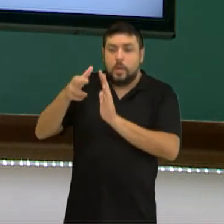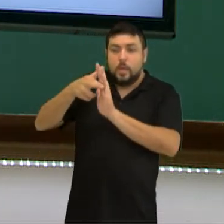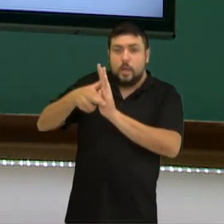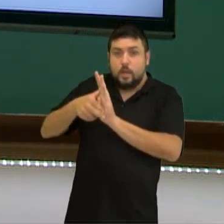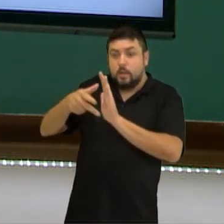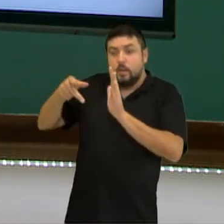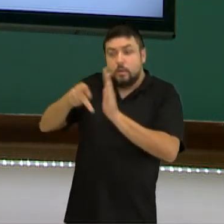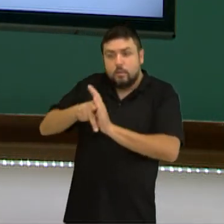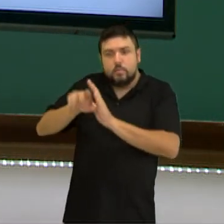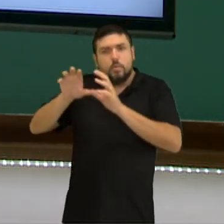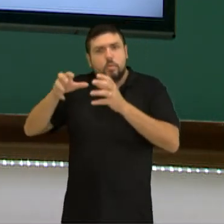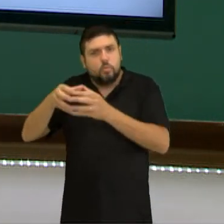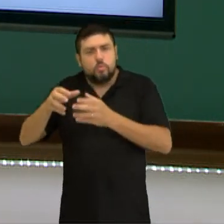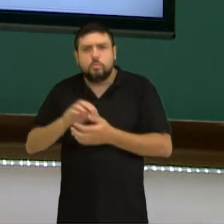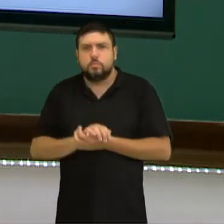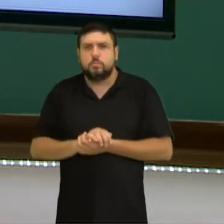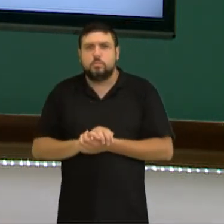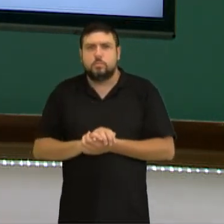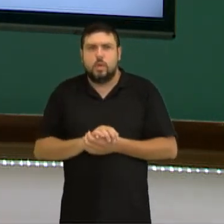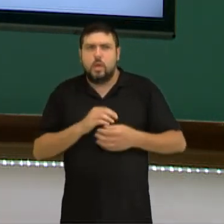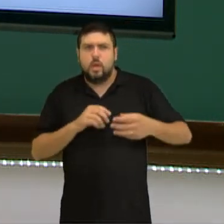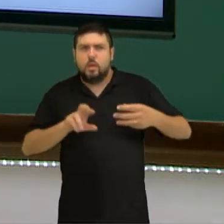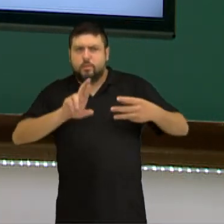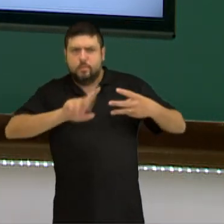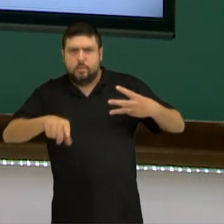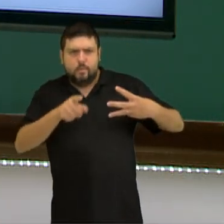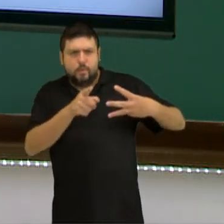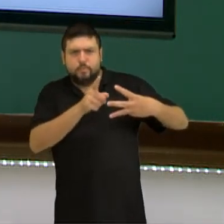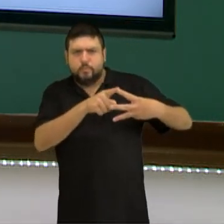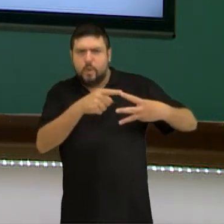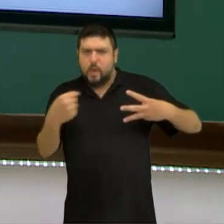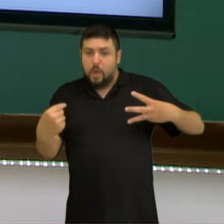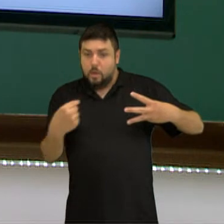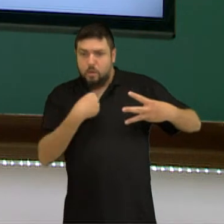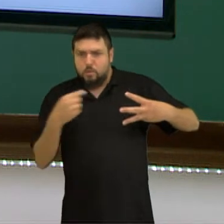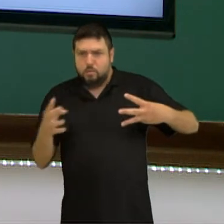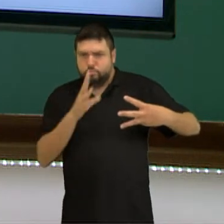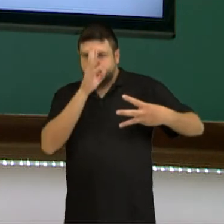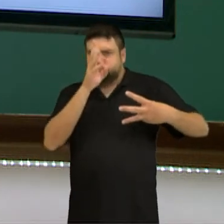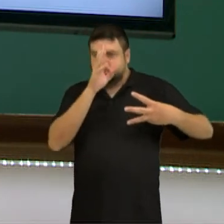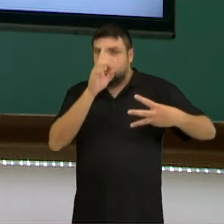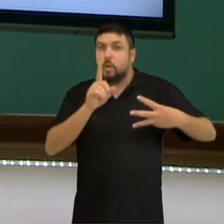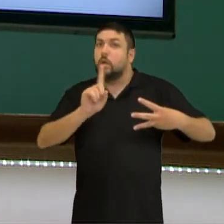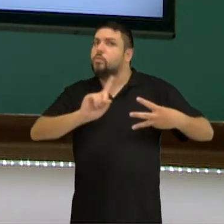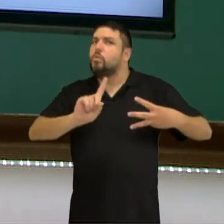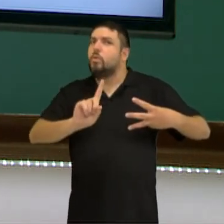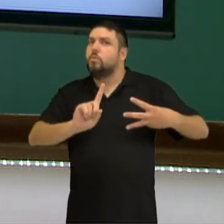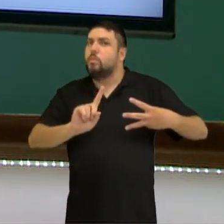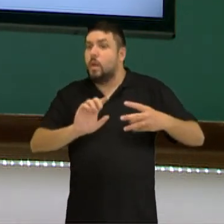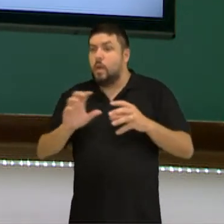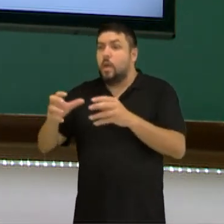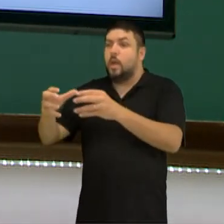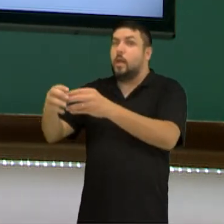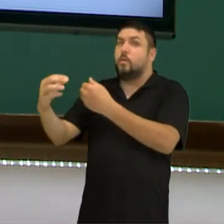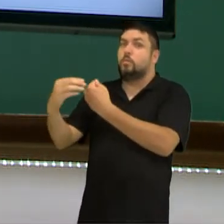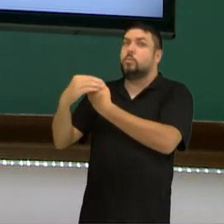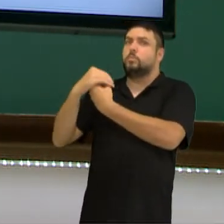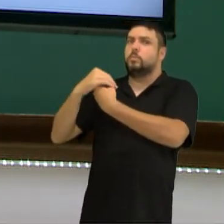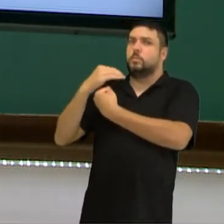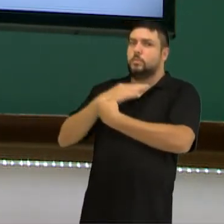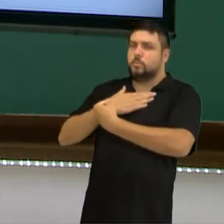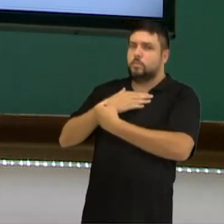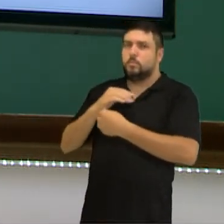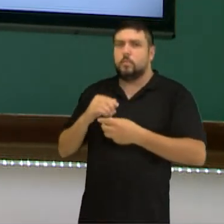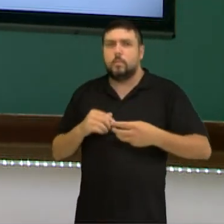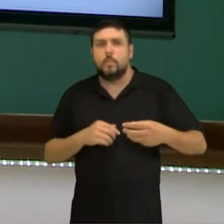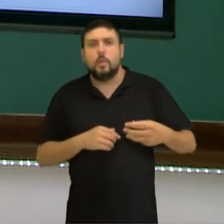essas regras. Moral não tem nada a ver com as regras que eu crio, lembra? Vem de fora para dentro de você. E moral